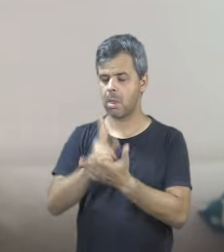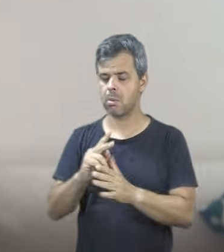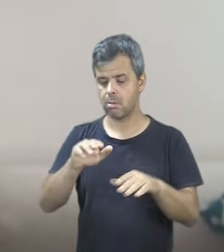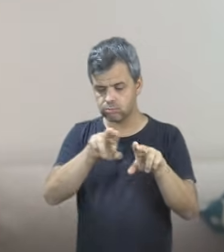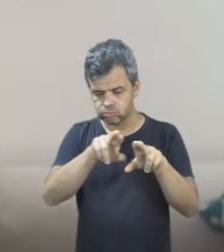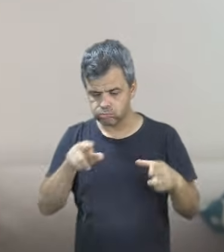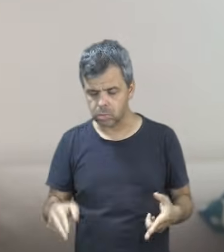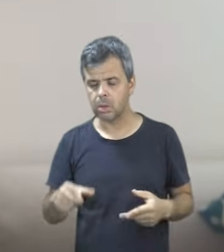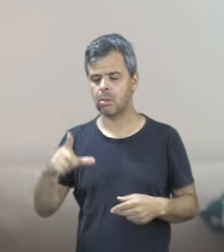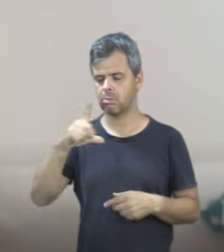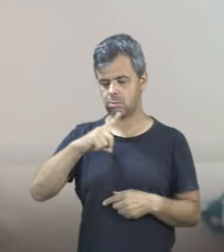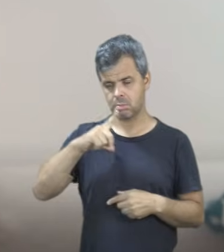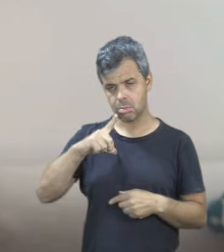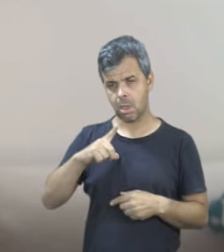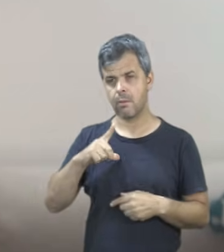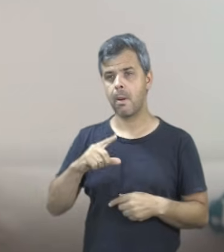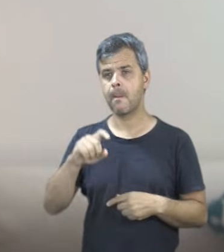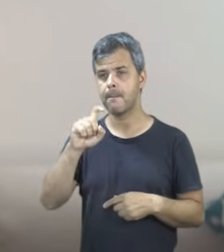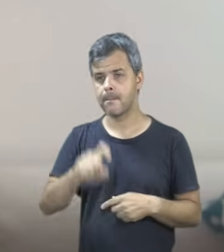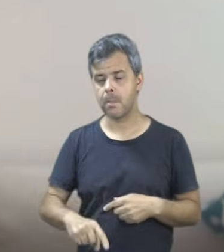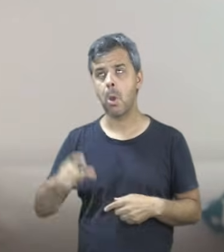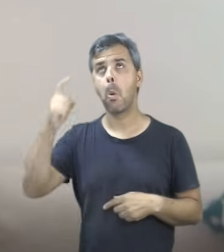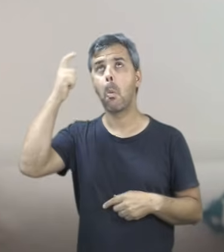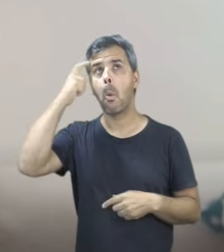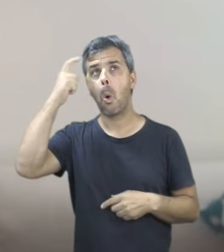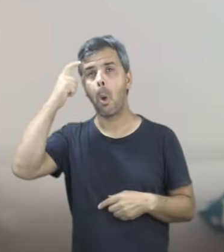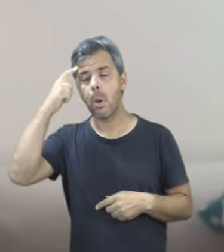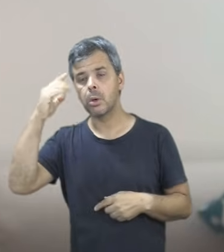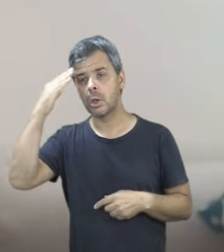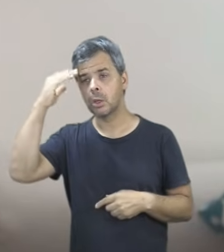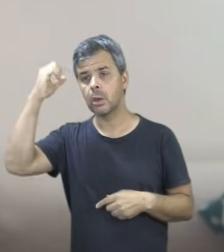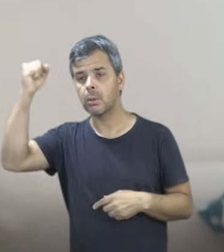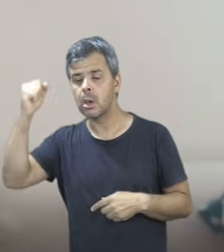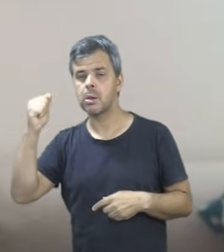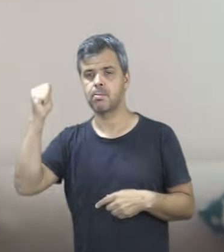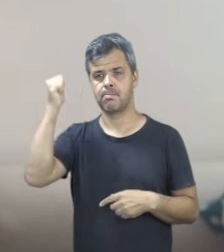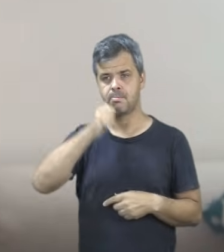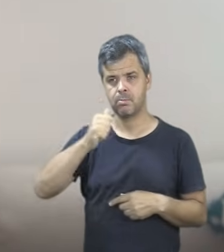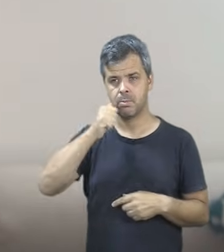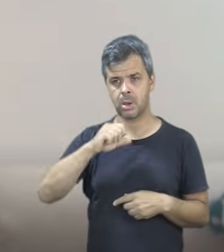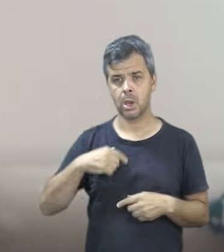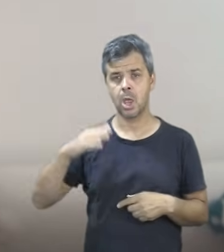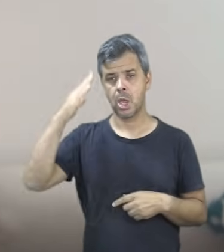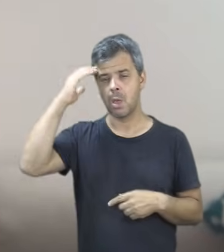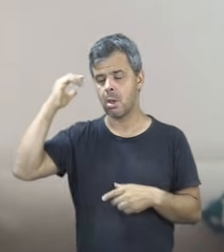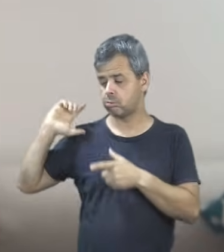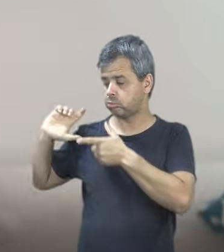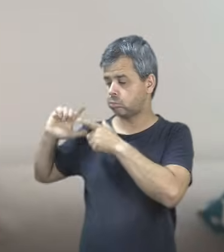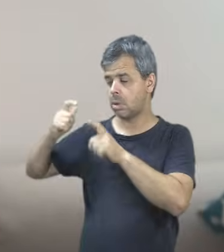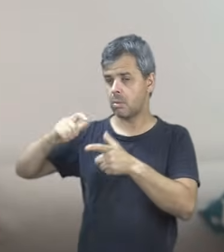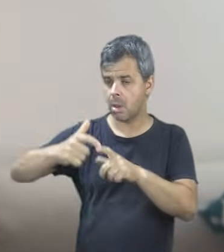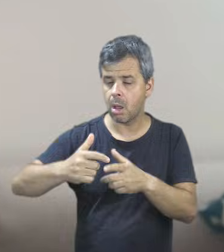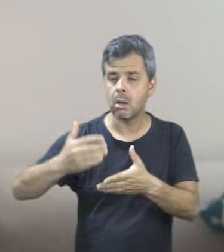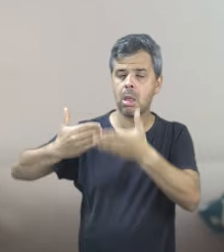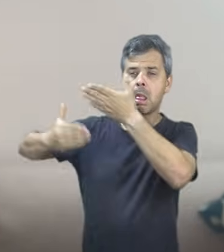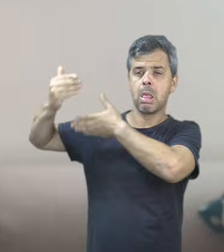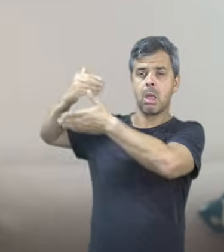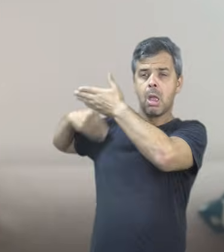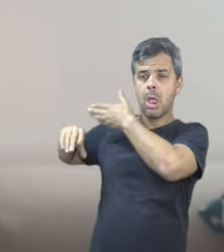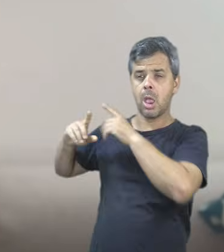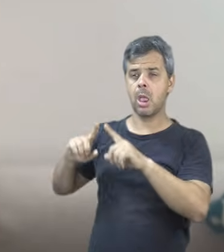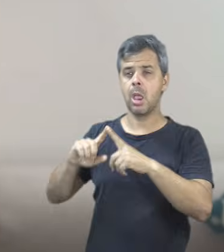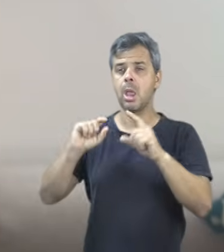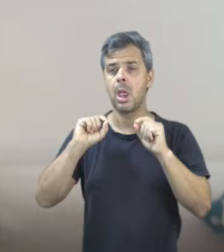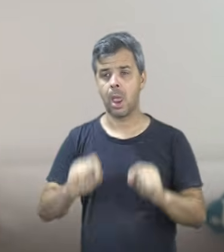decisão estejam considerados os pensamentos e saberes destas mulheres, os saberes ancestrais, como eu já coloquei, por conta